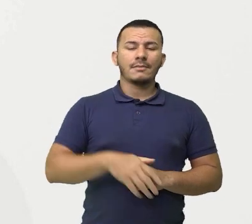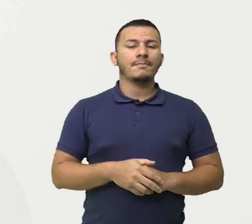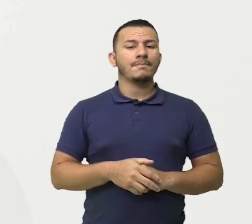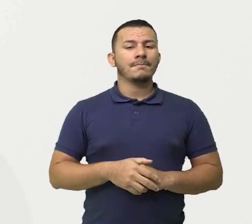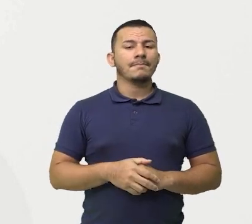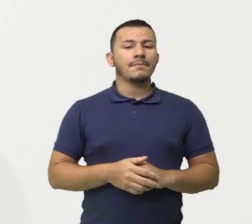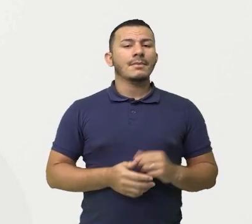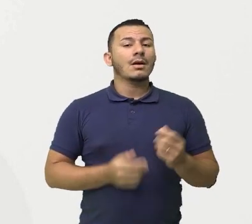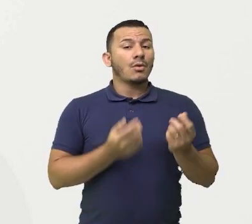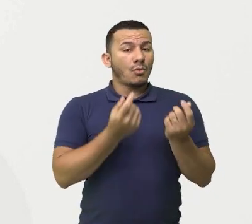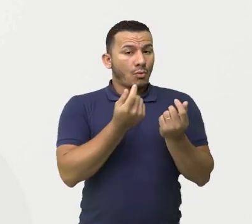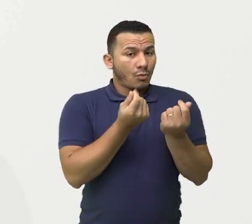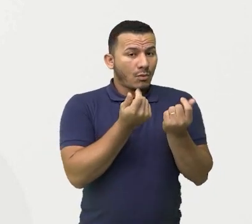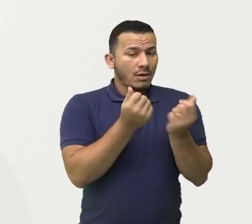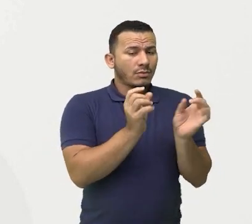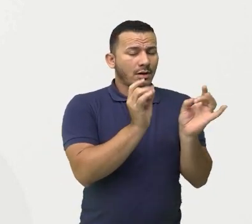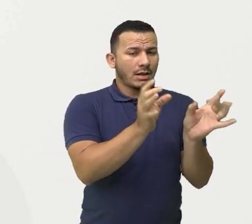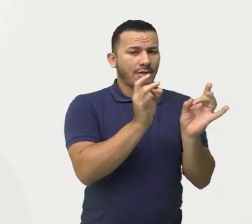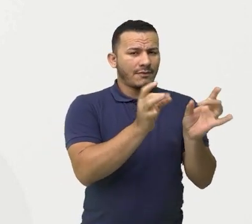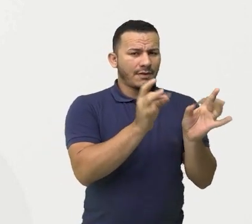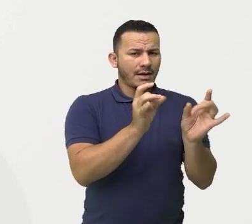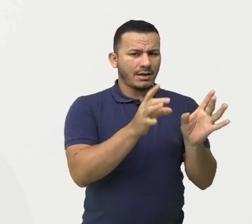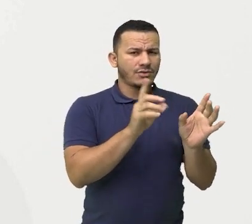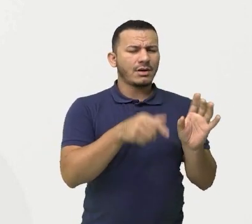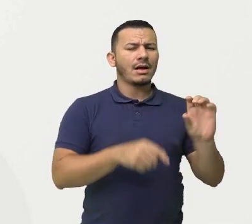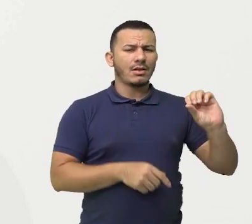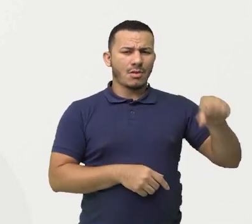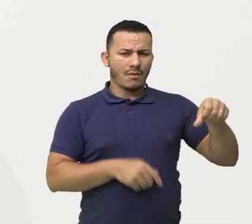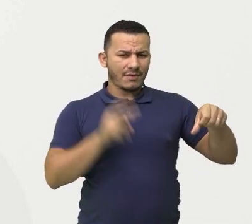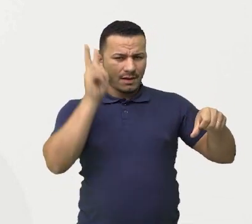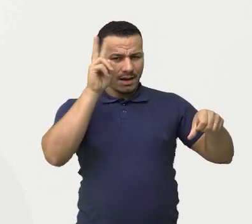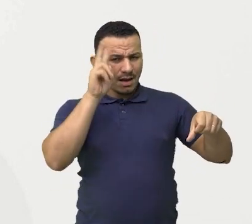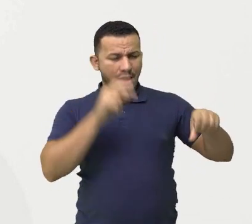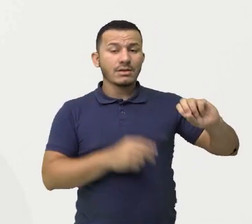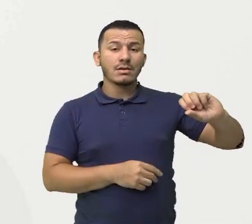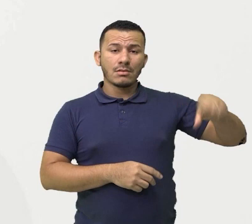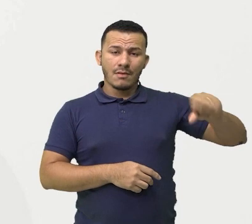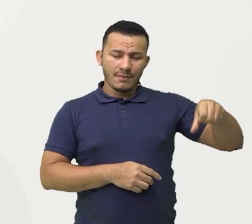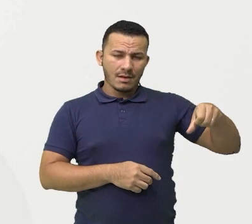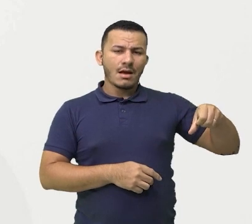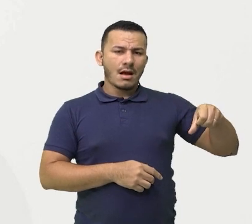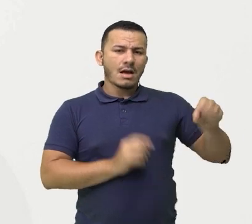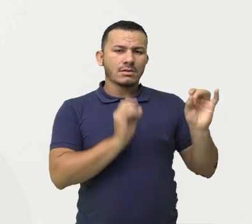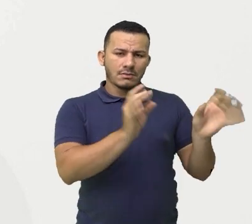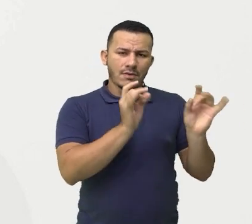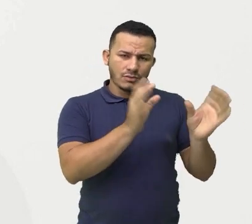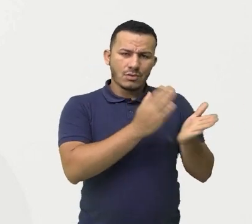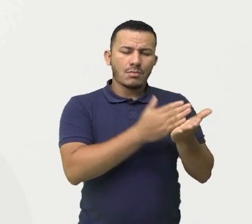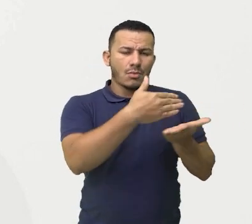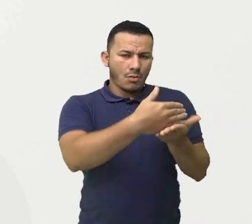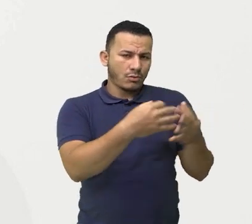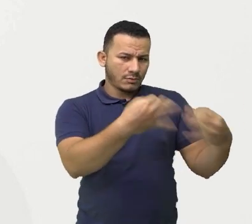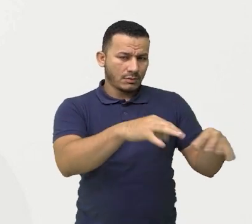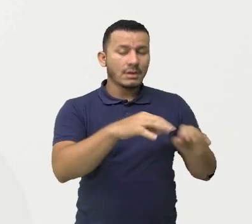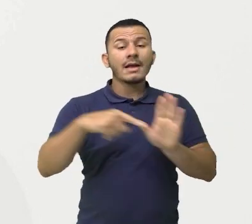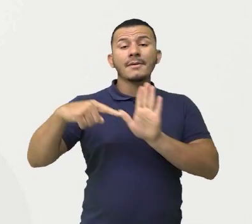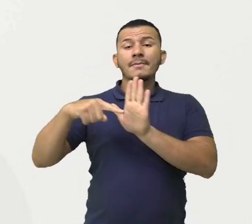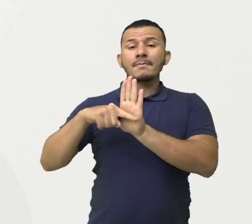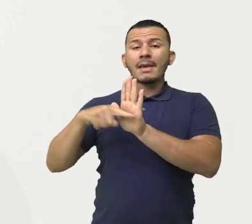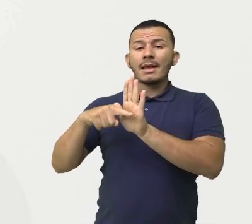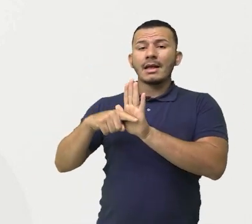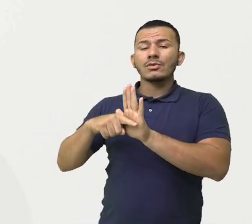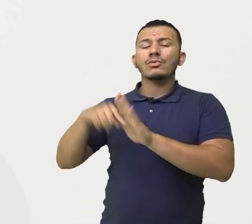entre o preço de venda, que a gente já sabe que o bolo de cenoura foi vendido por R$ 9,00, a gente fez o cálculo lá na nossa cartela anterior, menos o